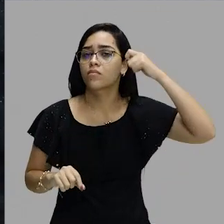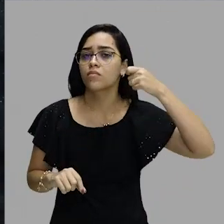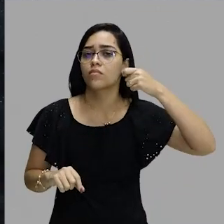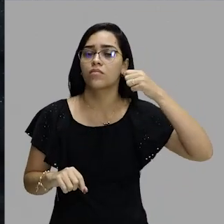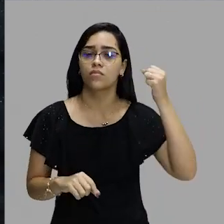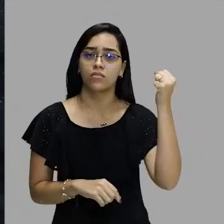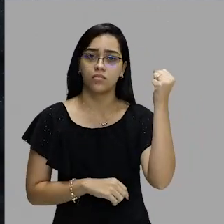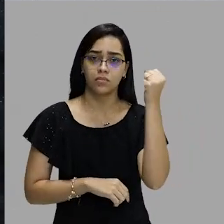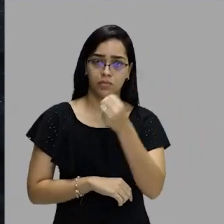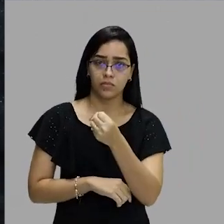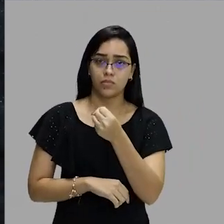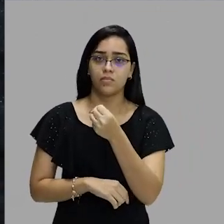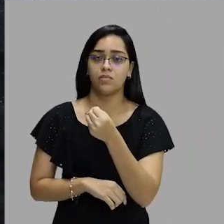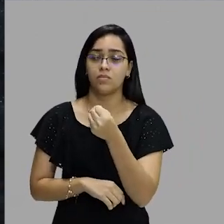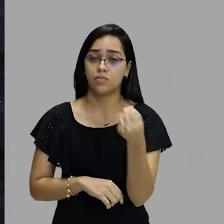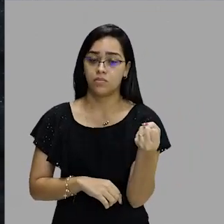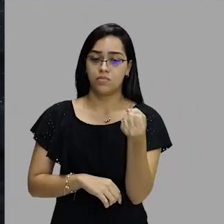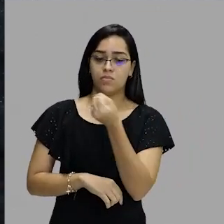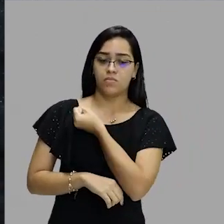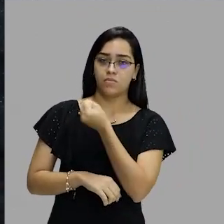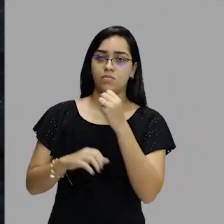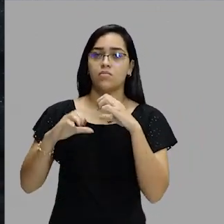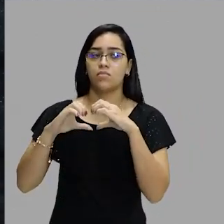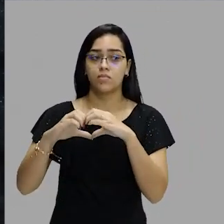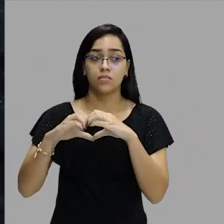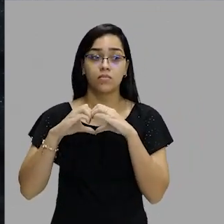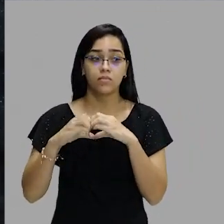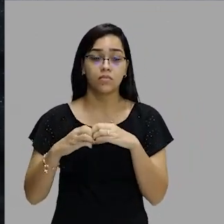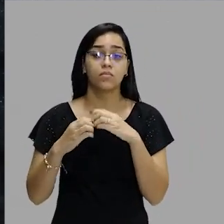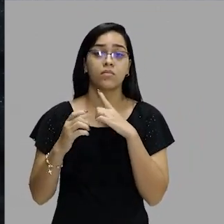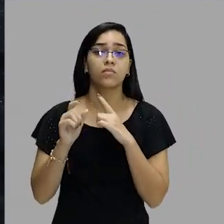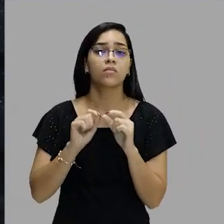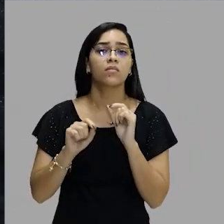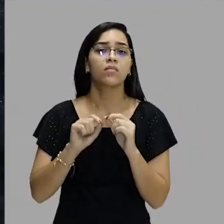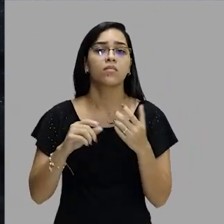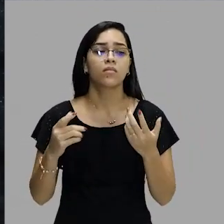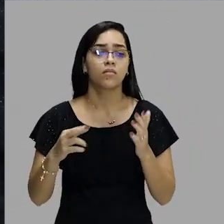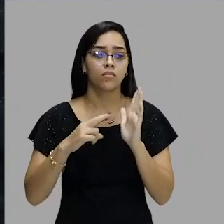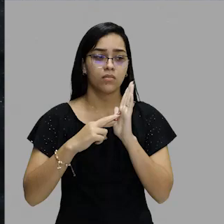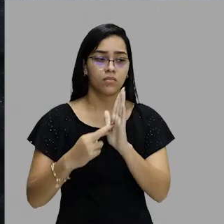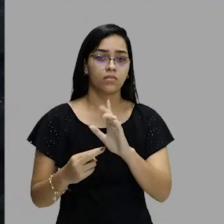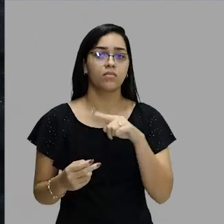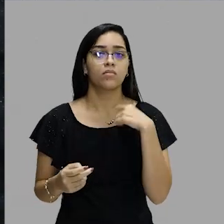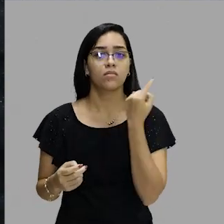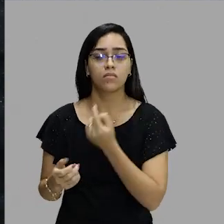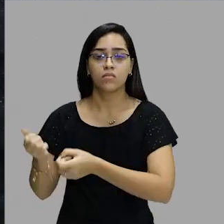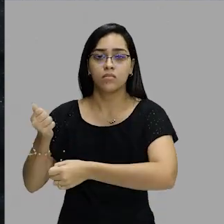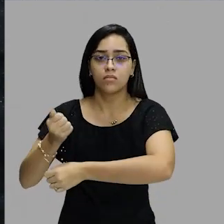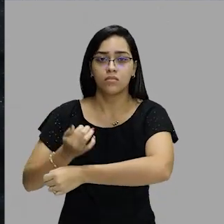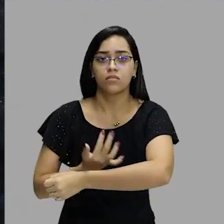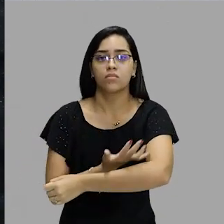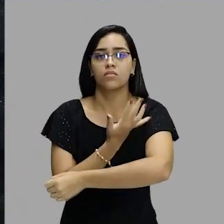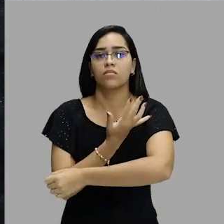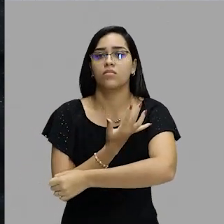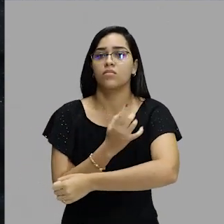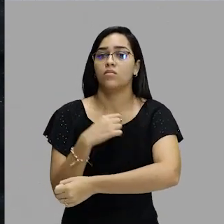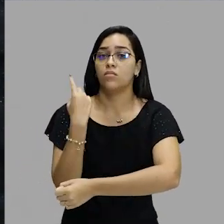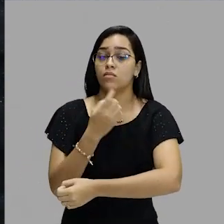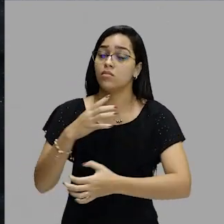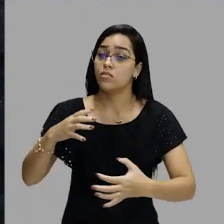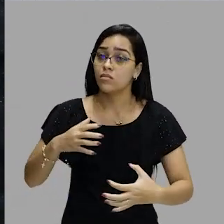a faca que atinge o coração. O coração é a representação das nossas emoções, dos